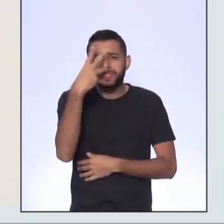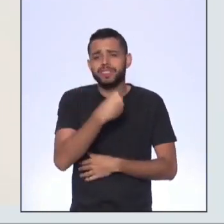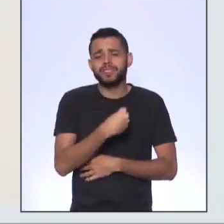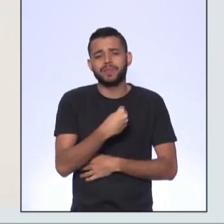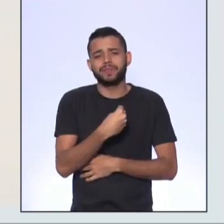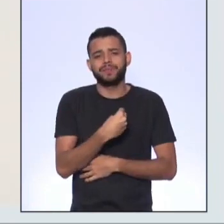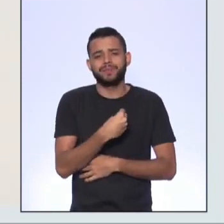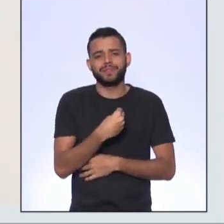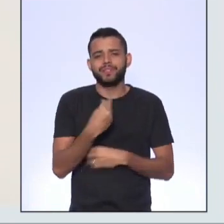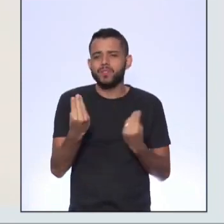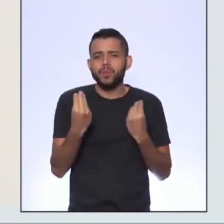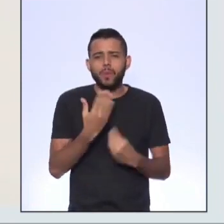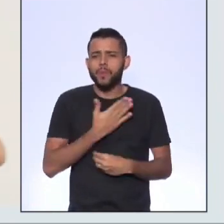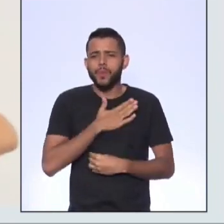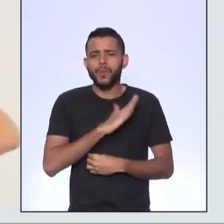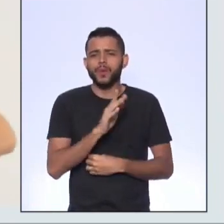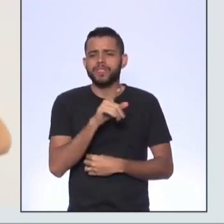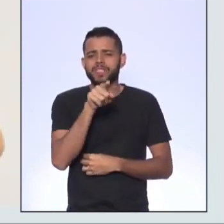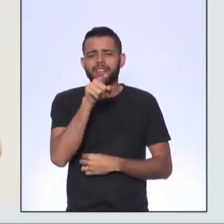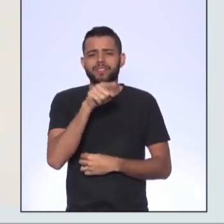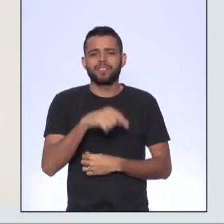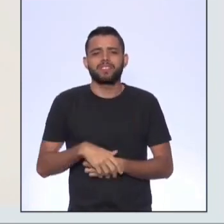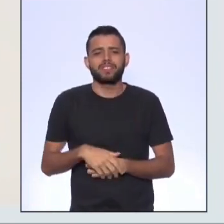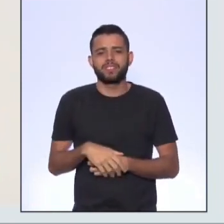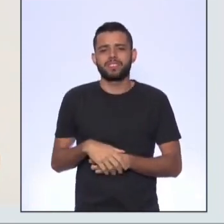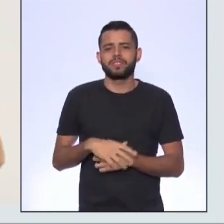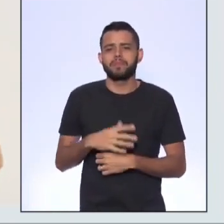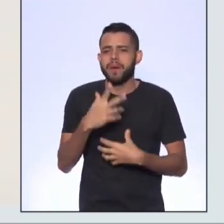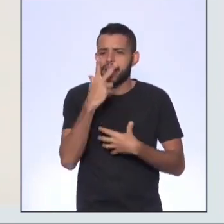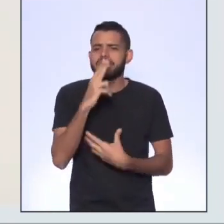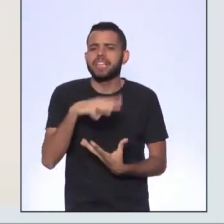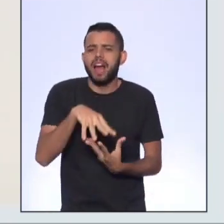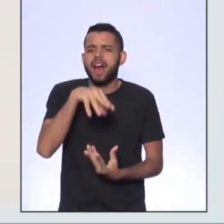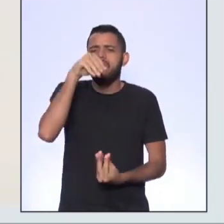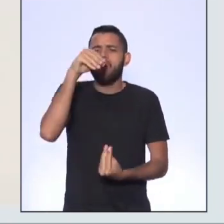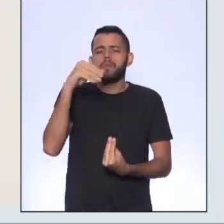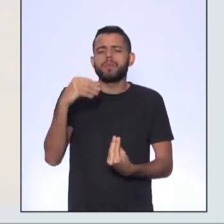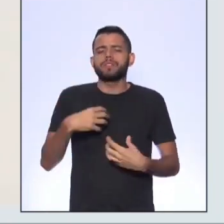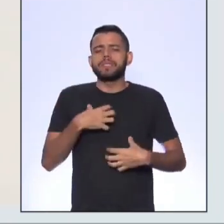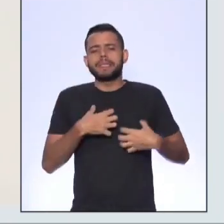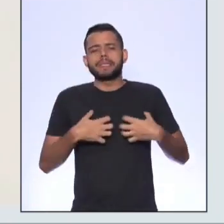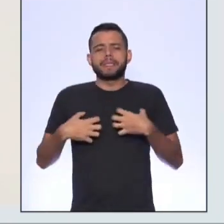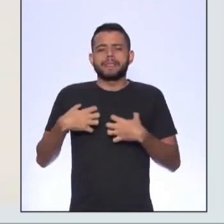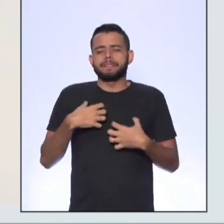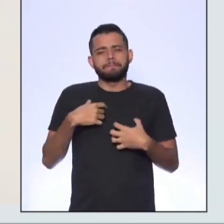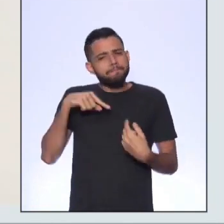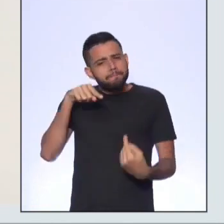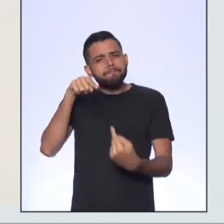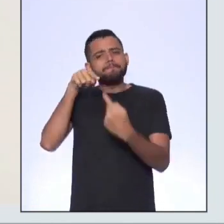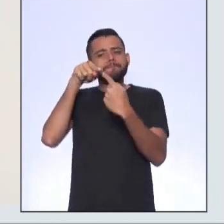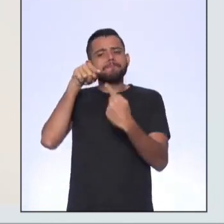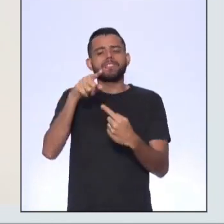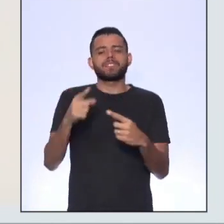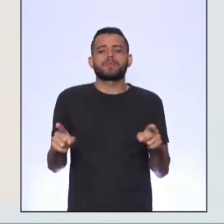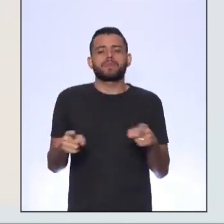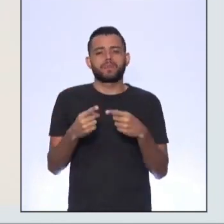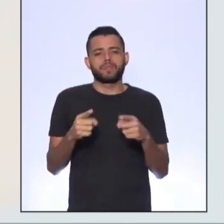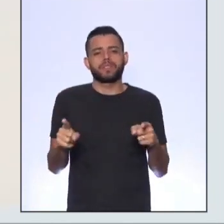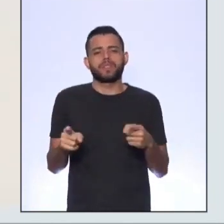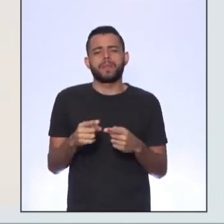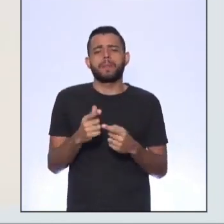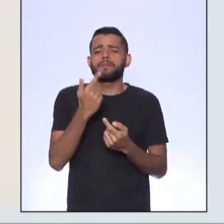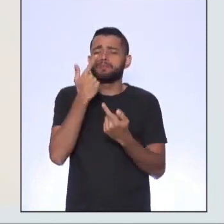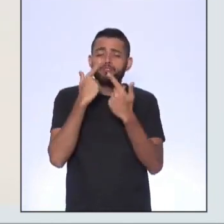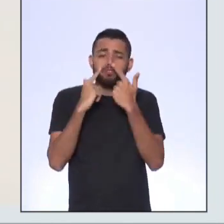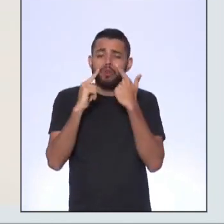como que eu não gostava de... Olha que profundo, olha como mexe com a alma da gente, nossa, estou me identificando muito com essa música, desculpe, mas eu vou